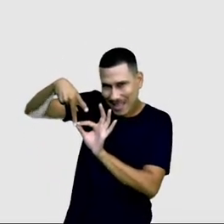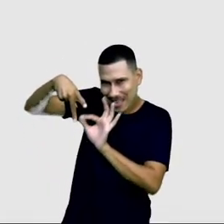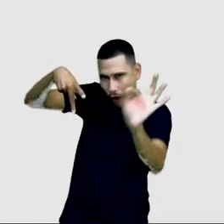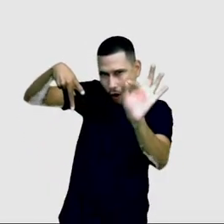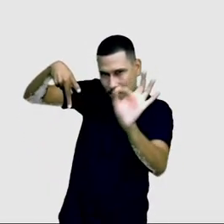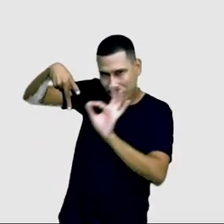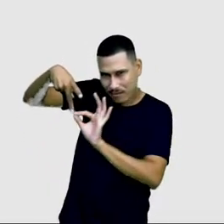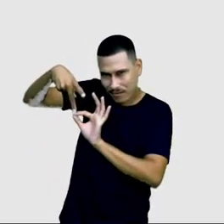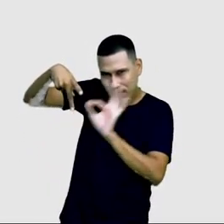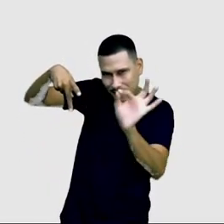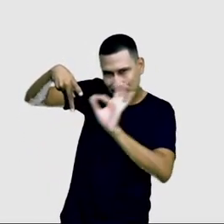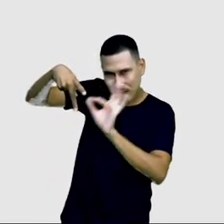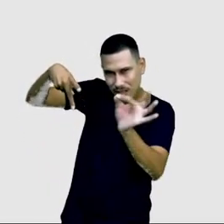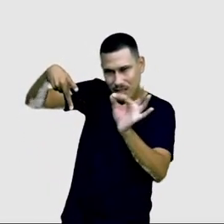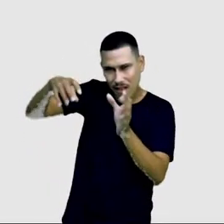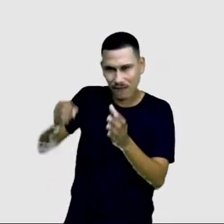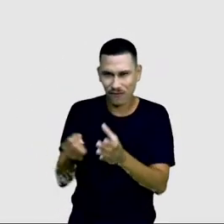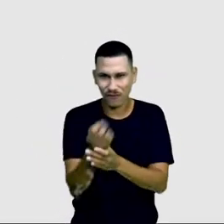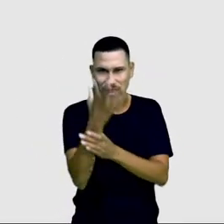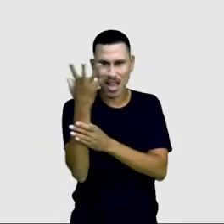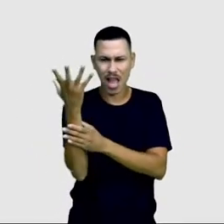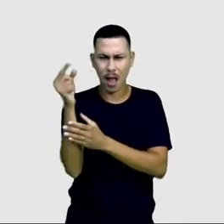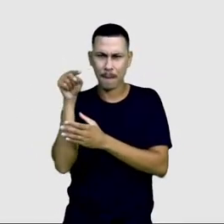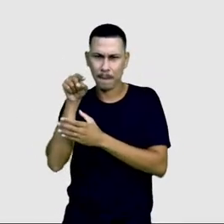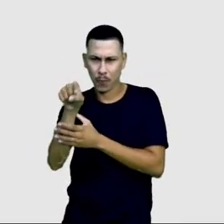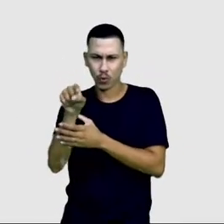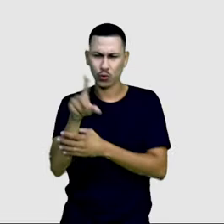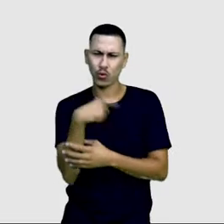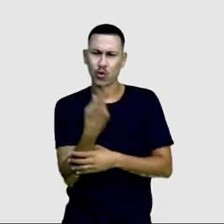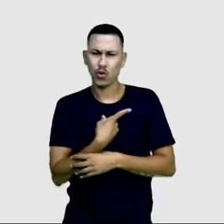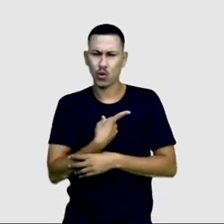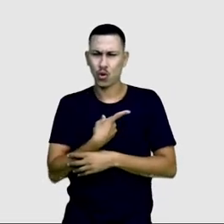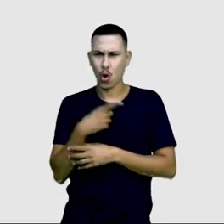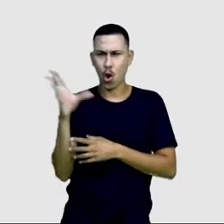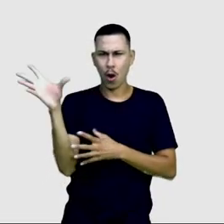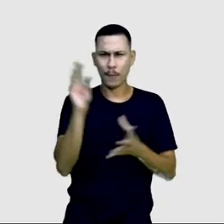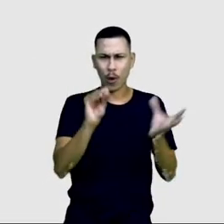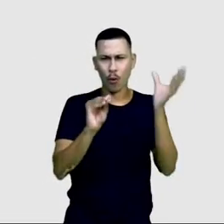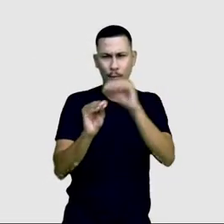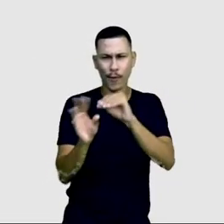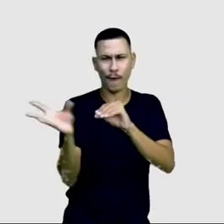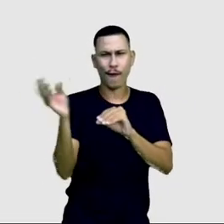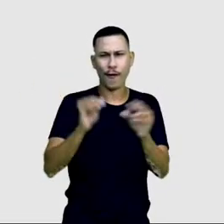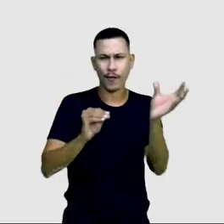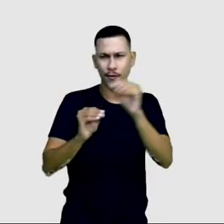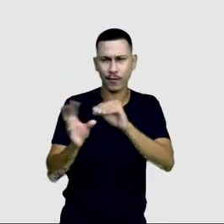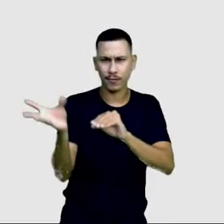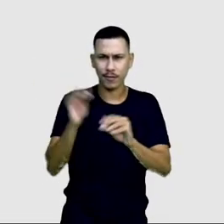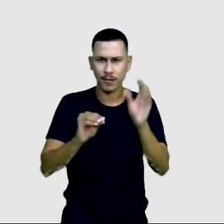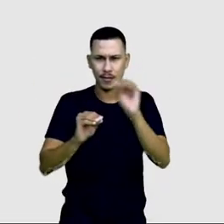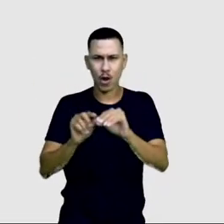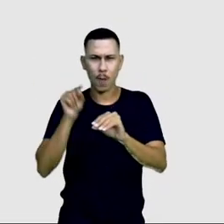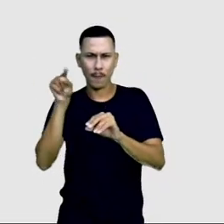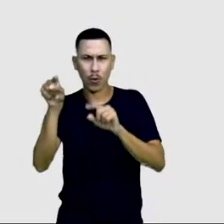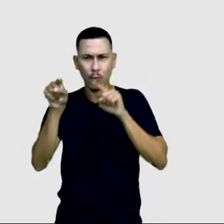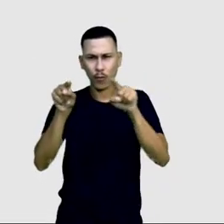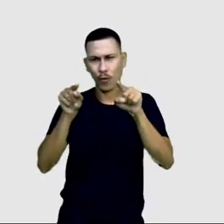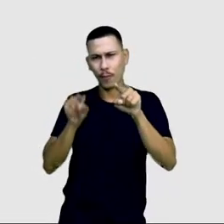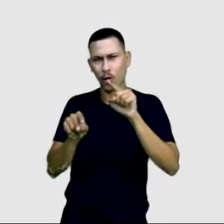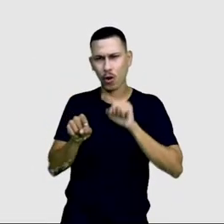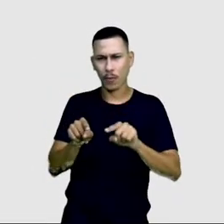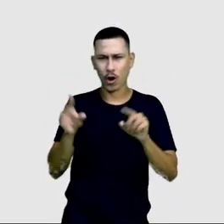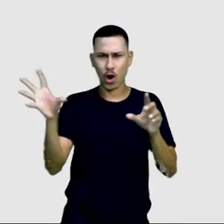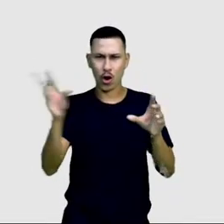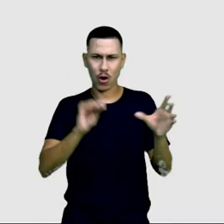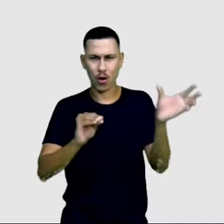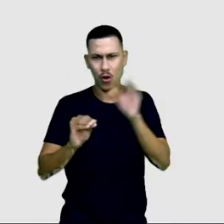ao raio vai formar um ponto. E a gente vai juntando todos esses pontos, tá certo? Vai juntando aqui,